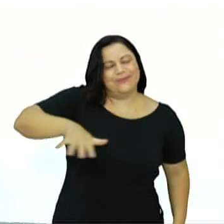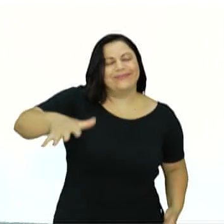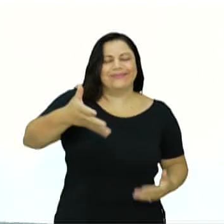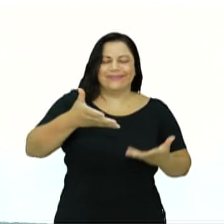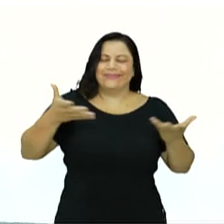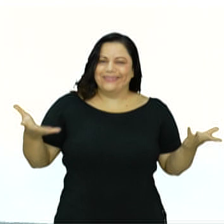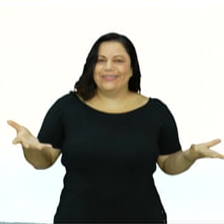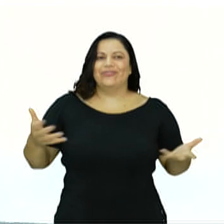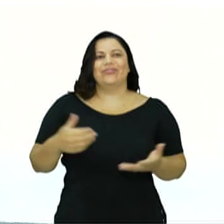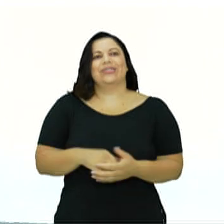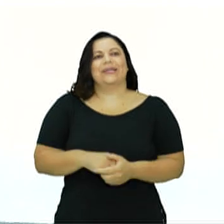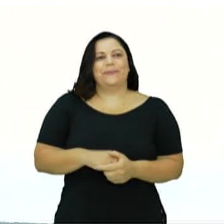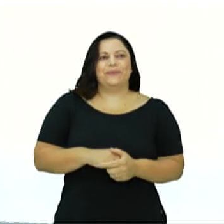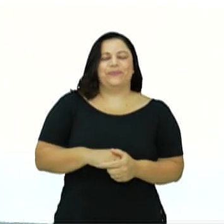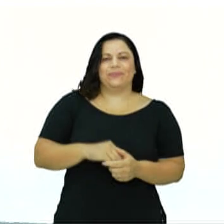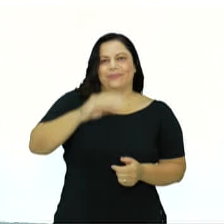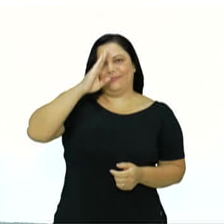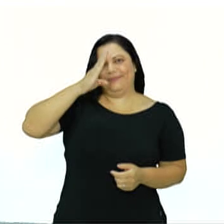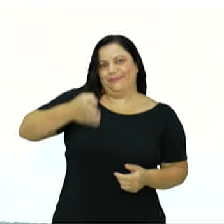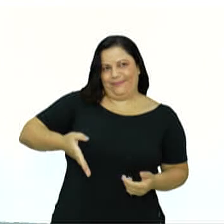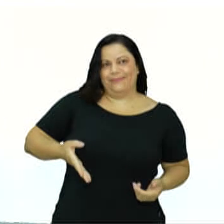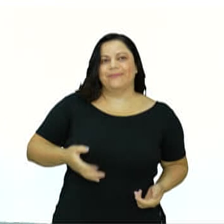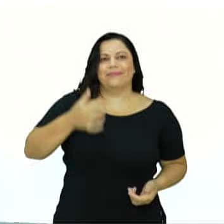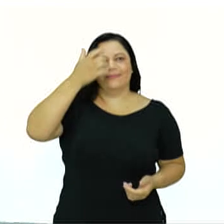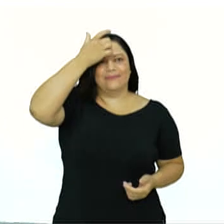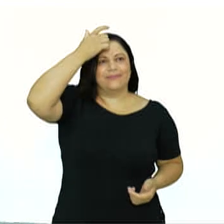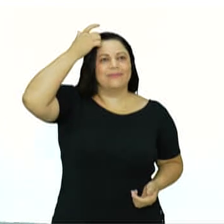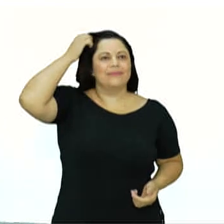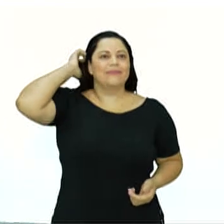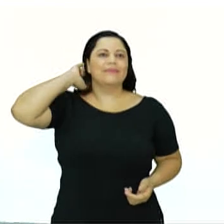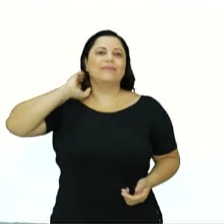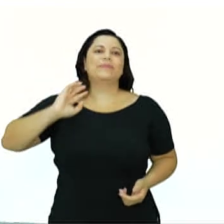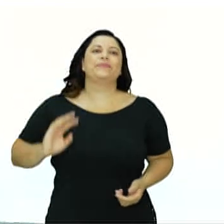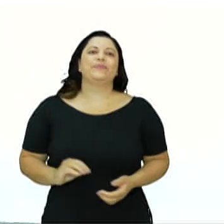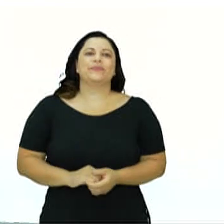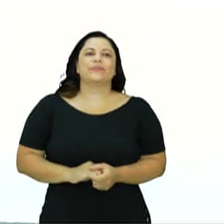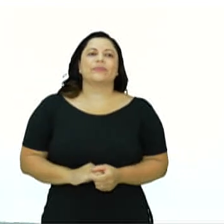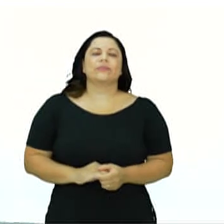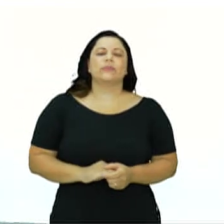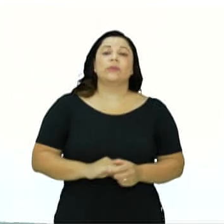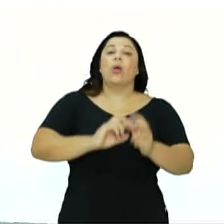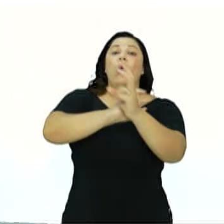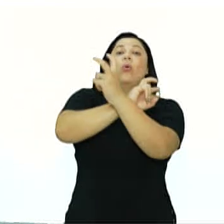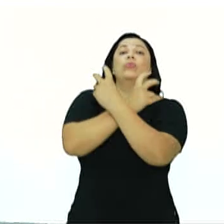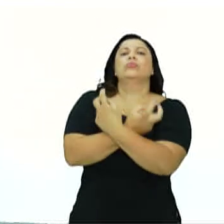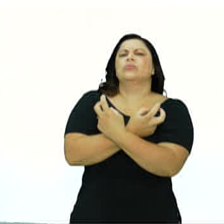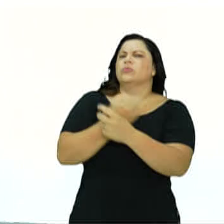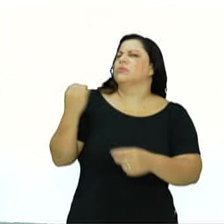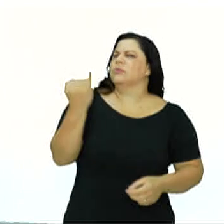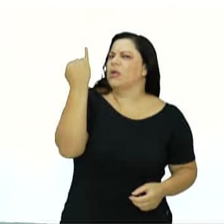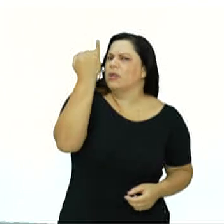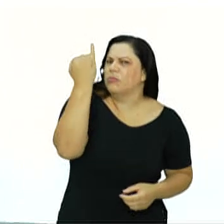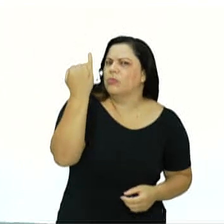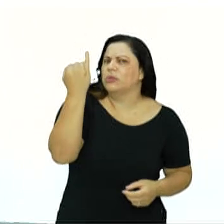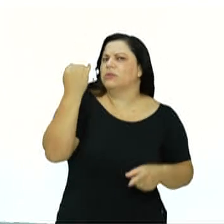assim mais direto ali para a gente entender um pouco mais. Os ossos são importantes em que